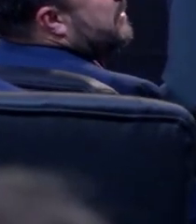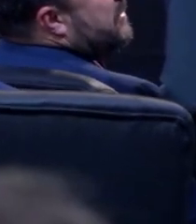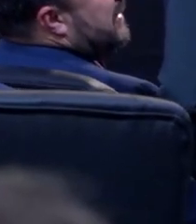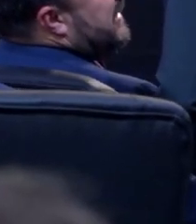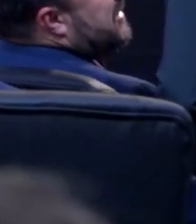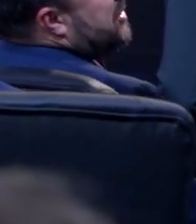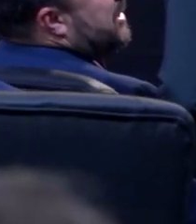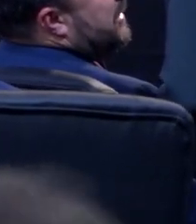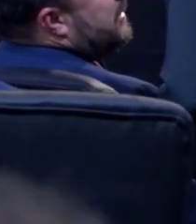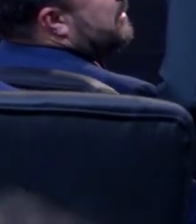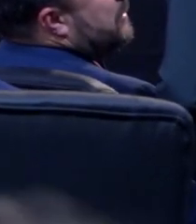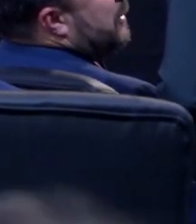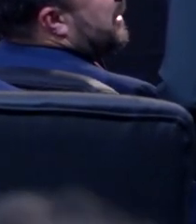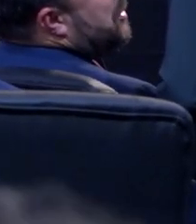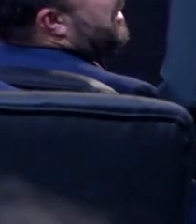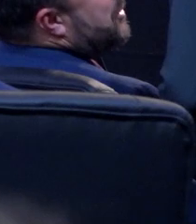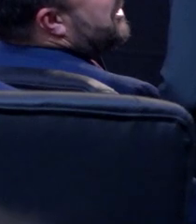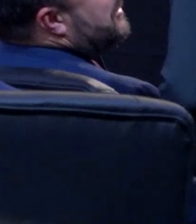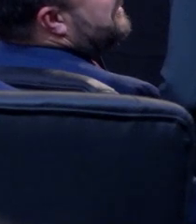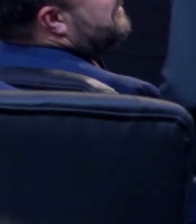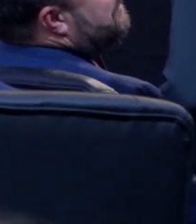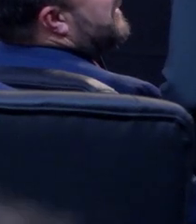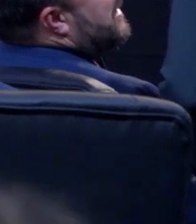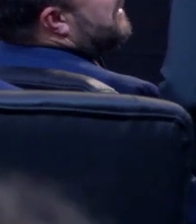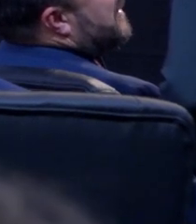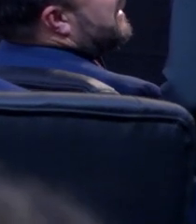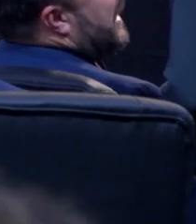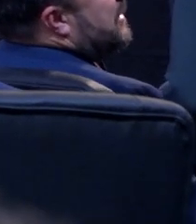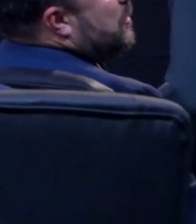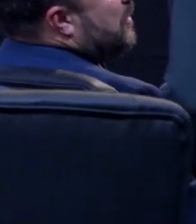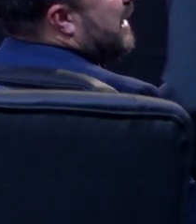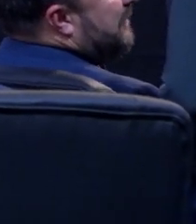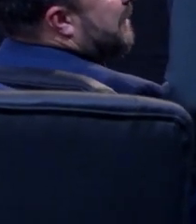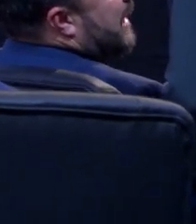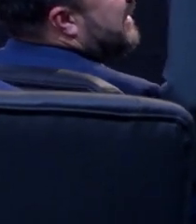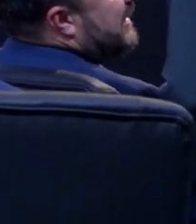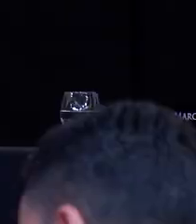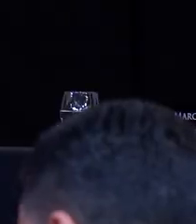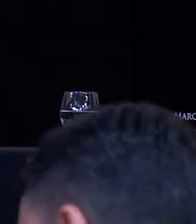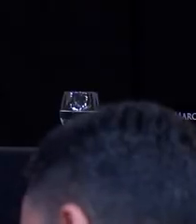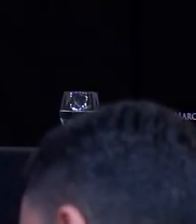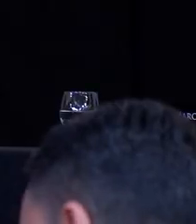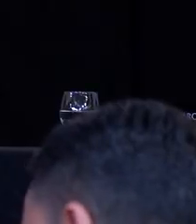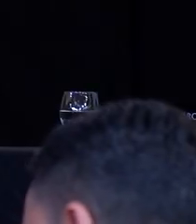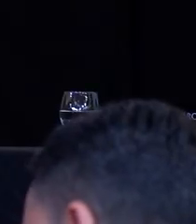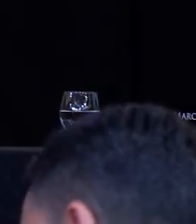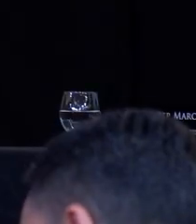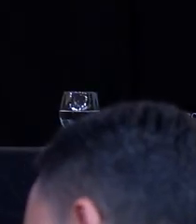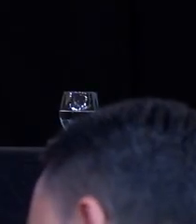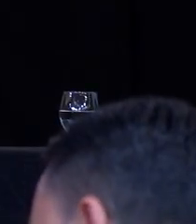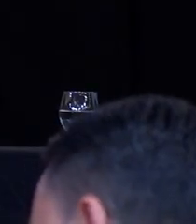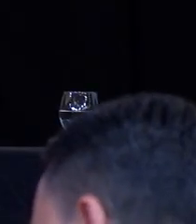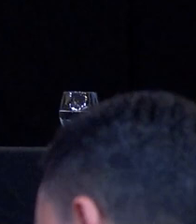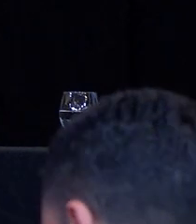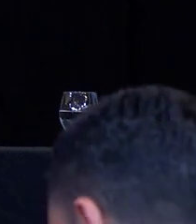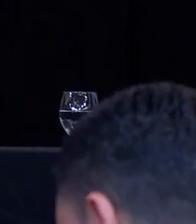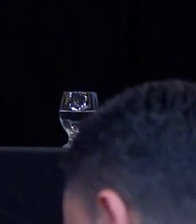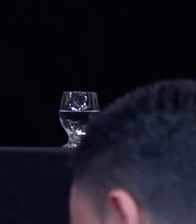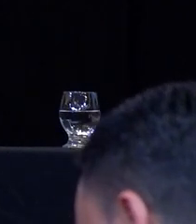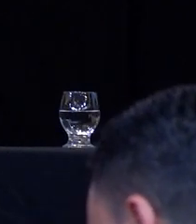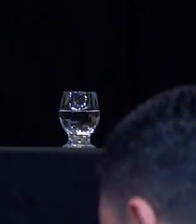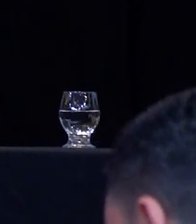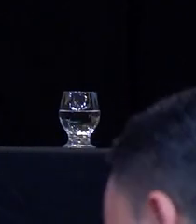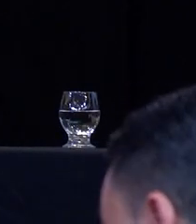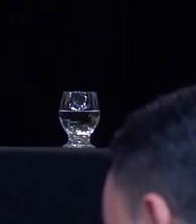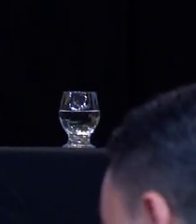Fronteira Sul, João Alfredo Braida apresentou o campus de Chapecó da UFFS. O reitor pediu aos parlamentares